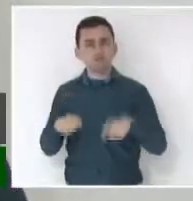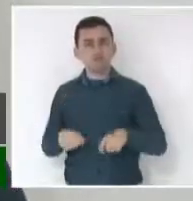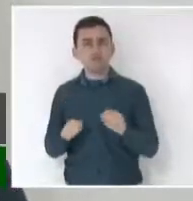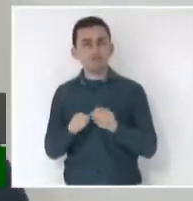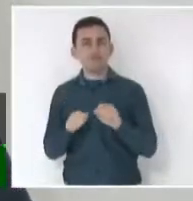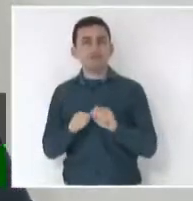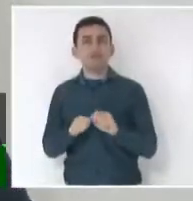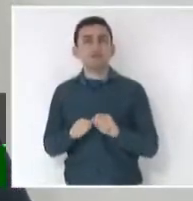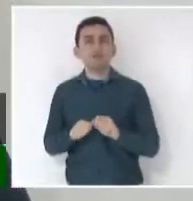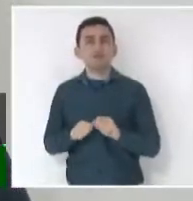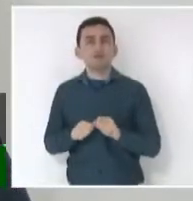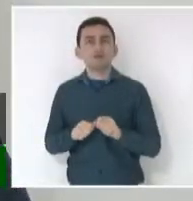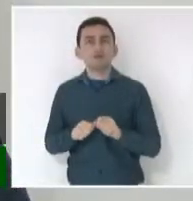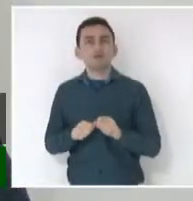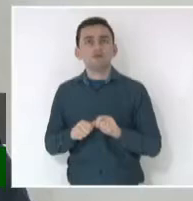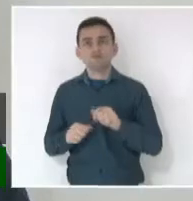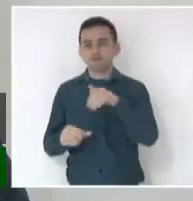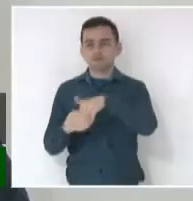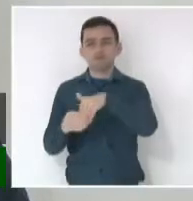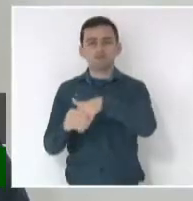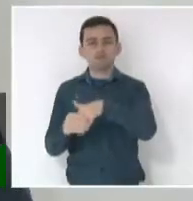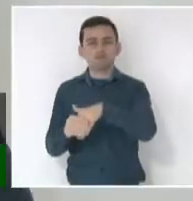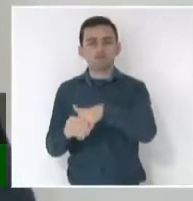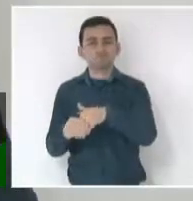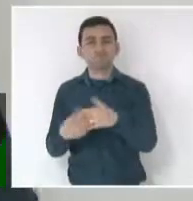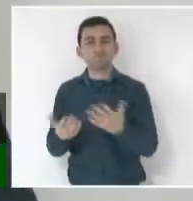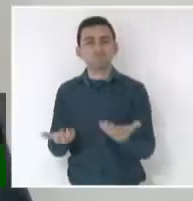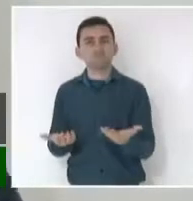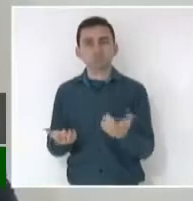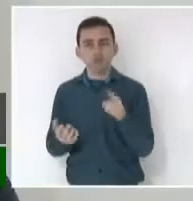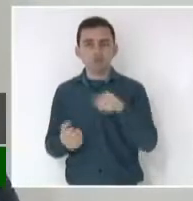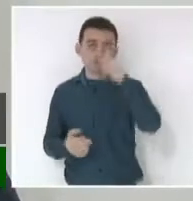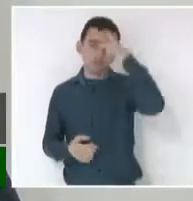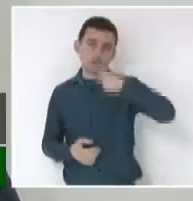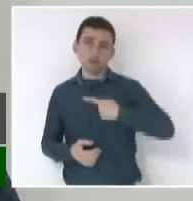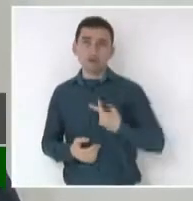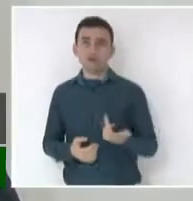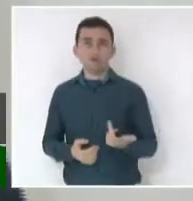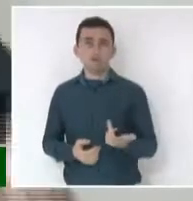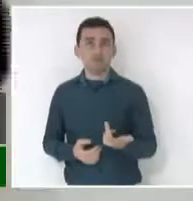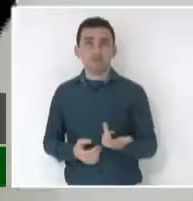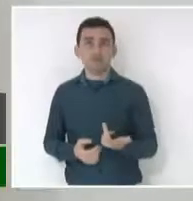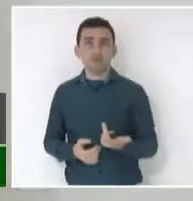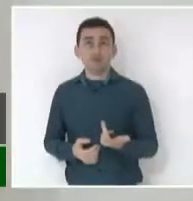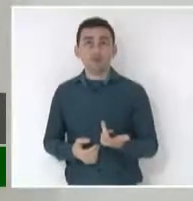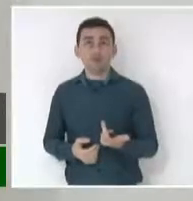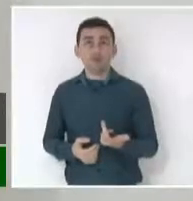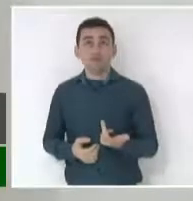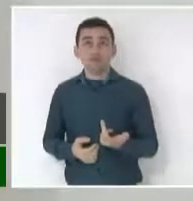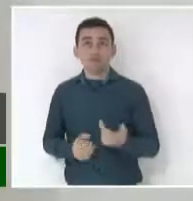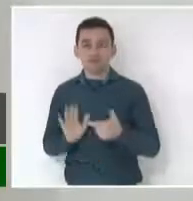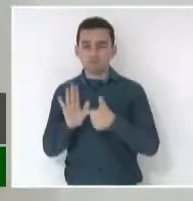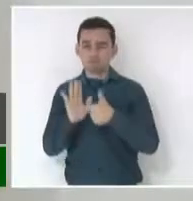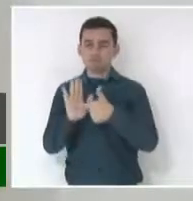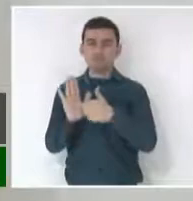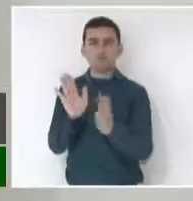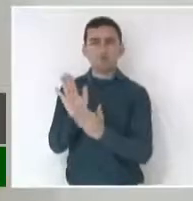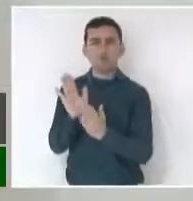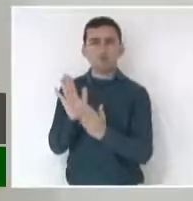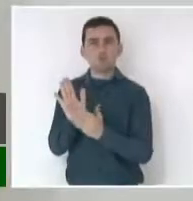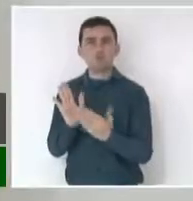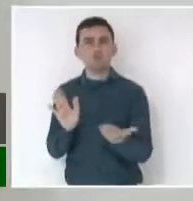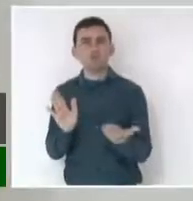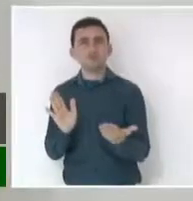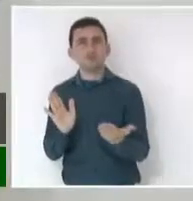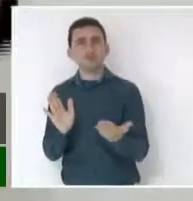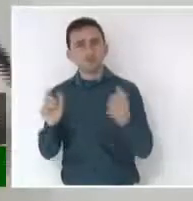basicamente a questão da votação, que é uma questão pessoal. Mas apresentar propostas, etc., nós